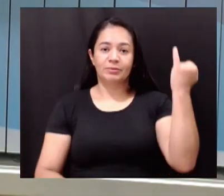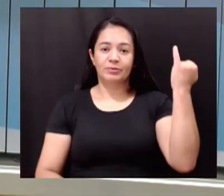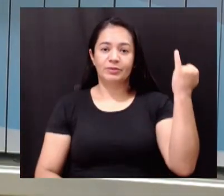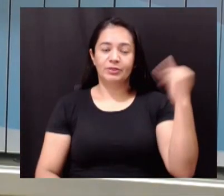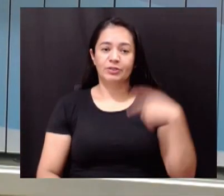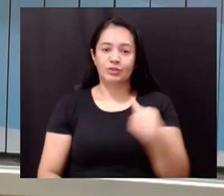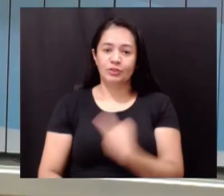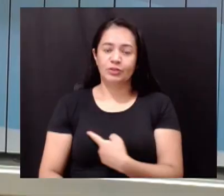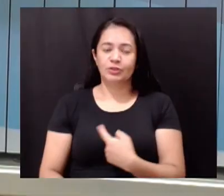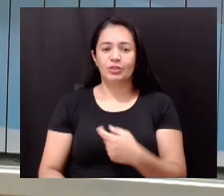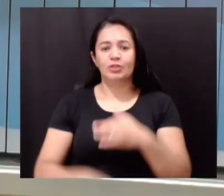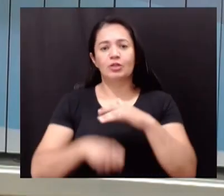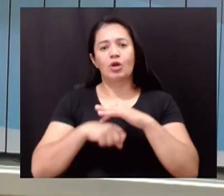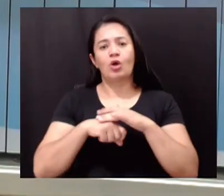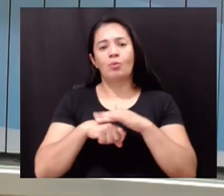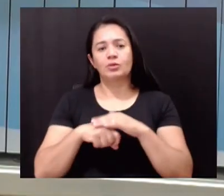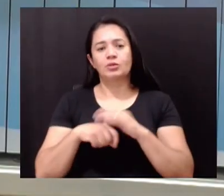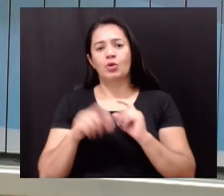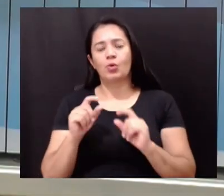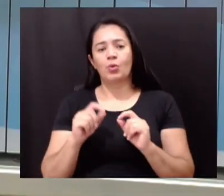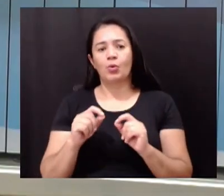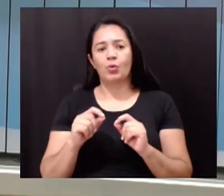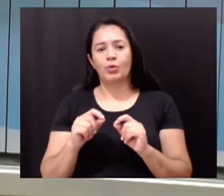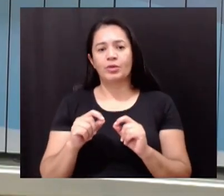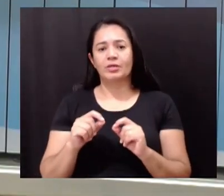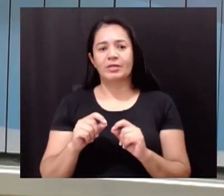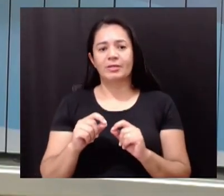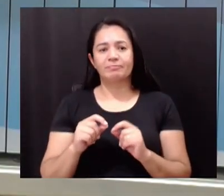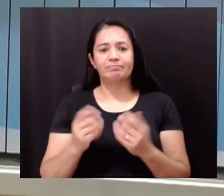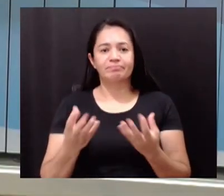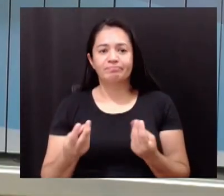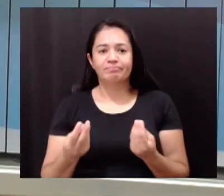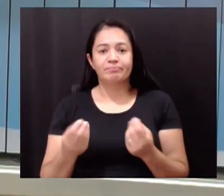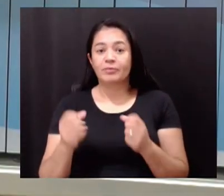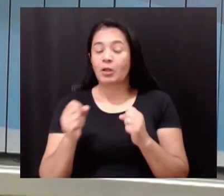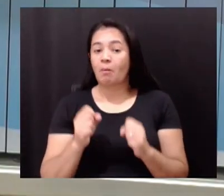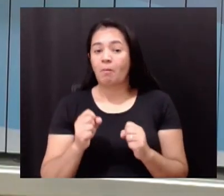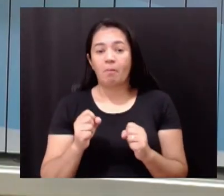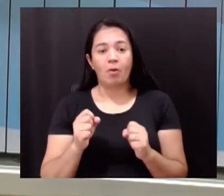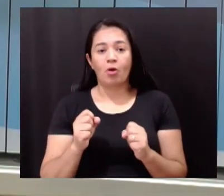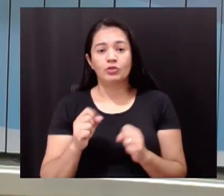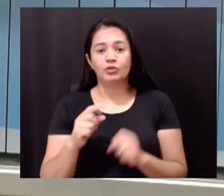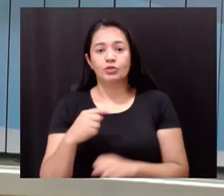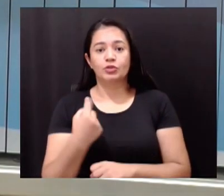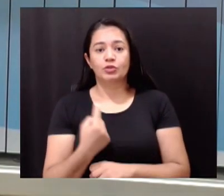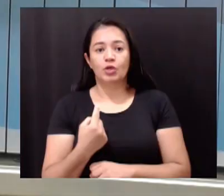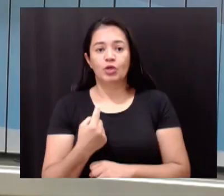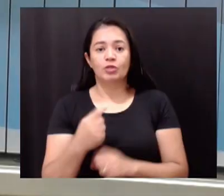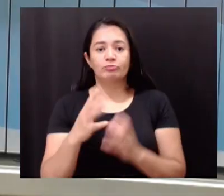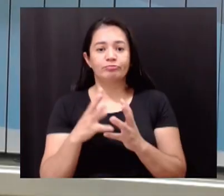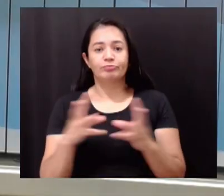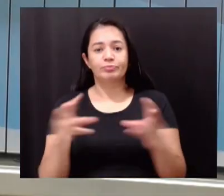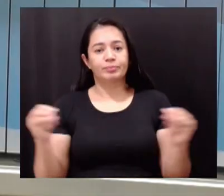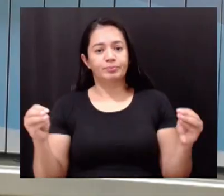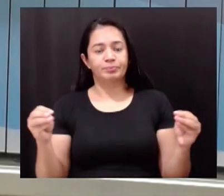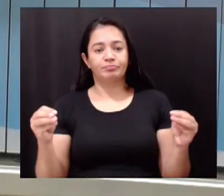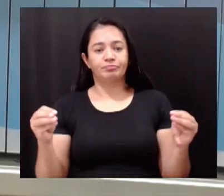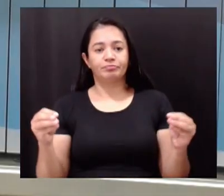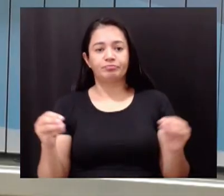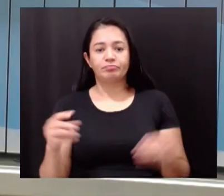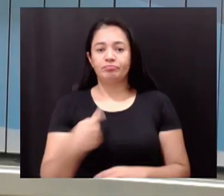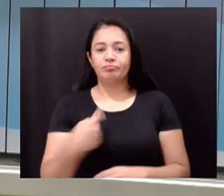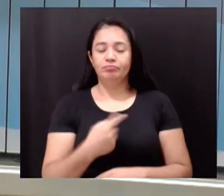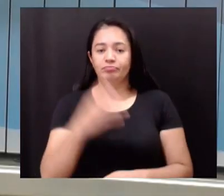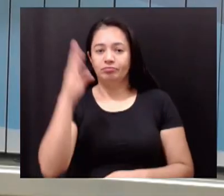é completamente erradicável, né, Ana? Que é passível da gente erradicar essa doença no nosso país. Com